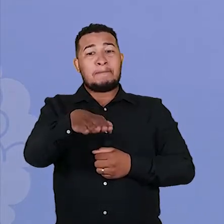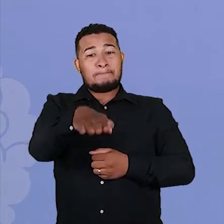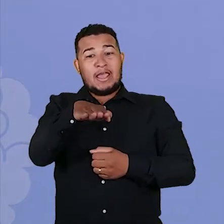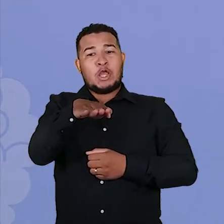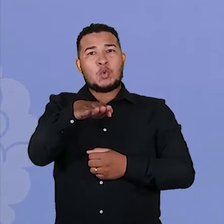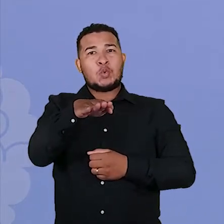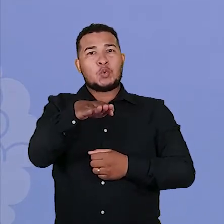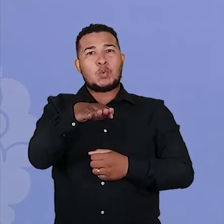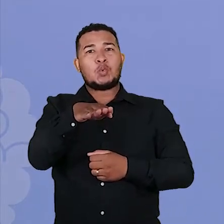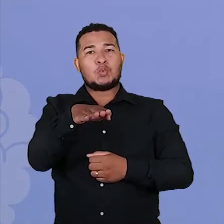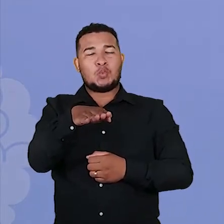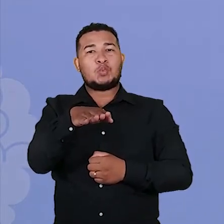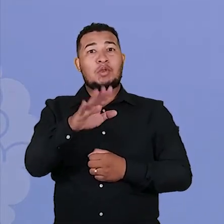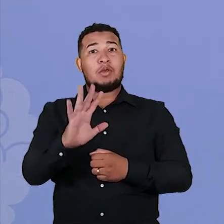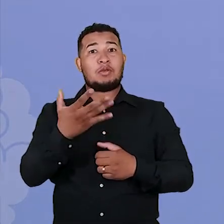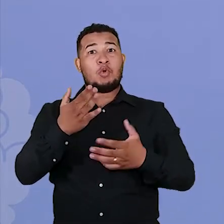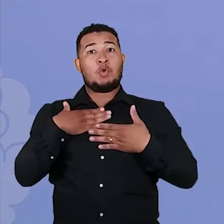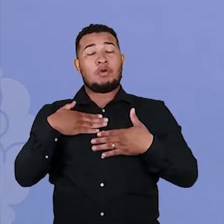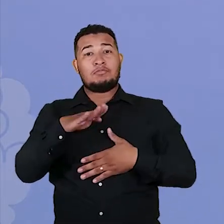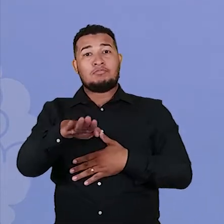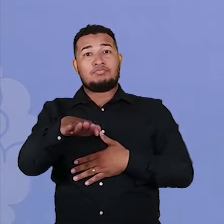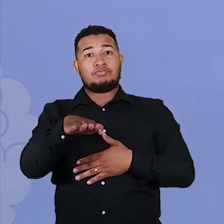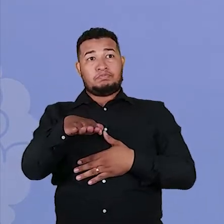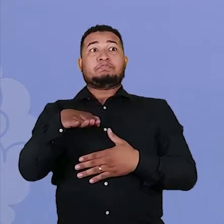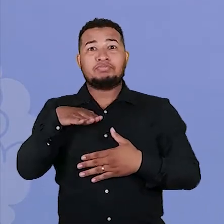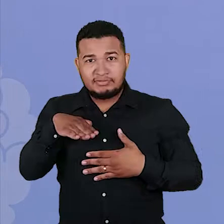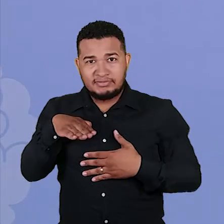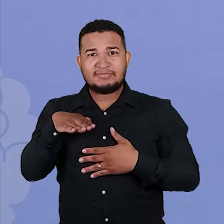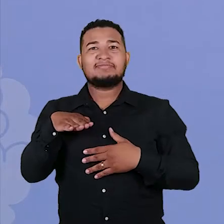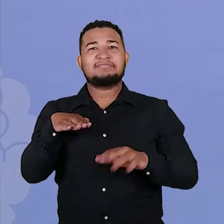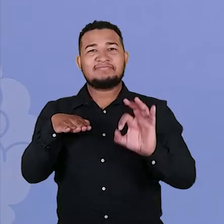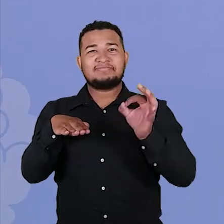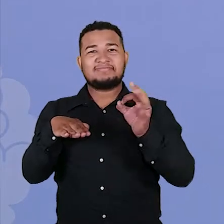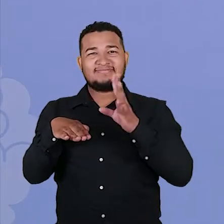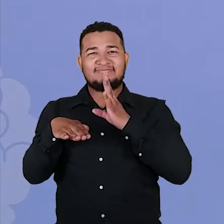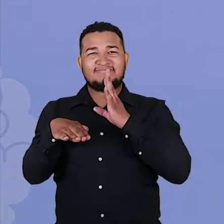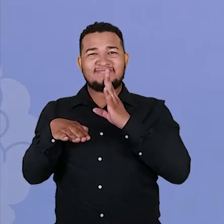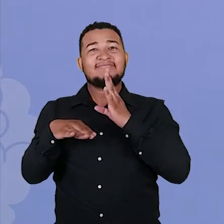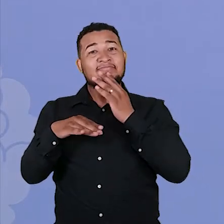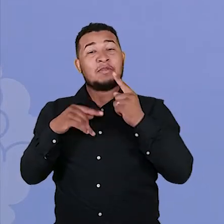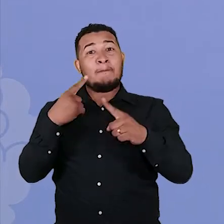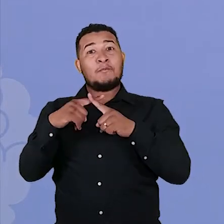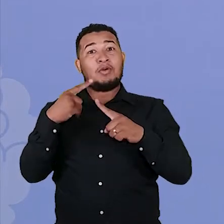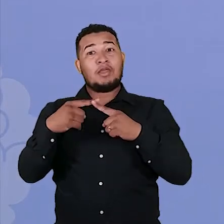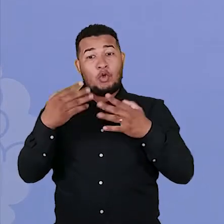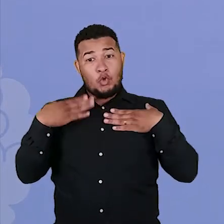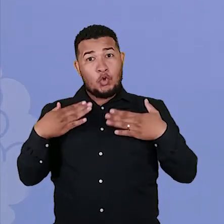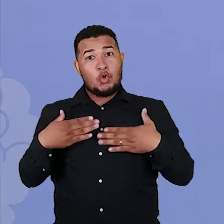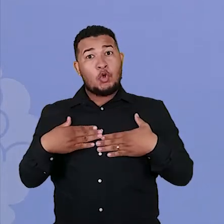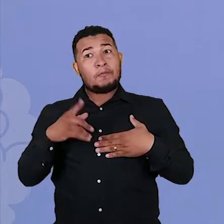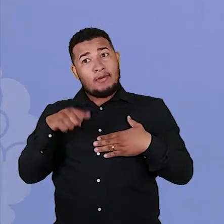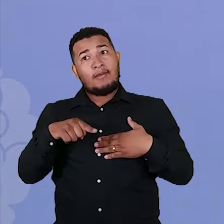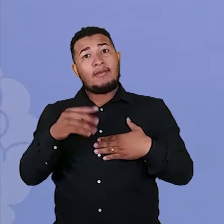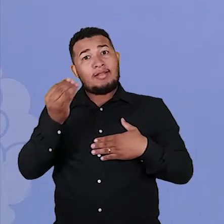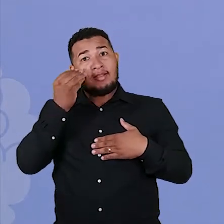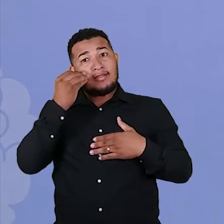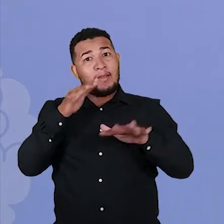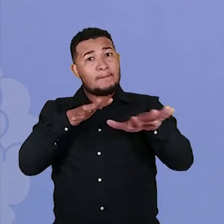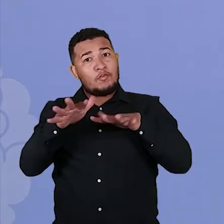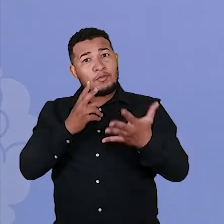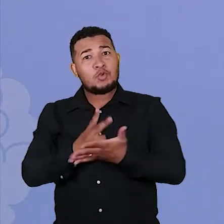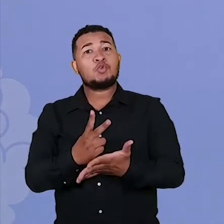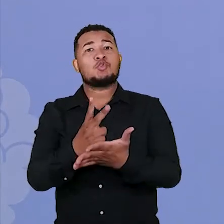carro parou, o corpo de vocês tende a ir para frente, tá? Por quê? Porque o seu corpo queria continuar